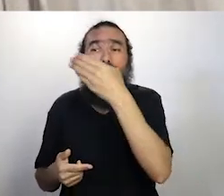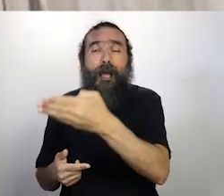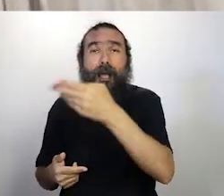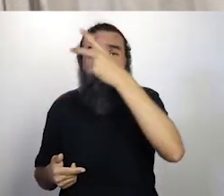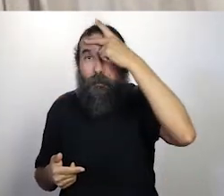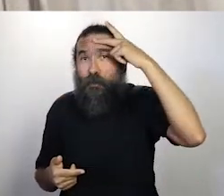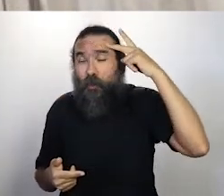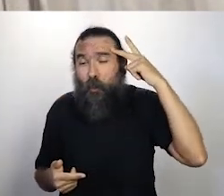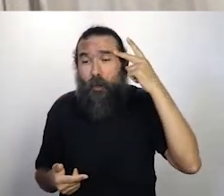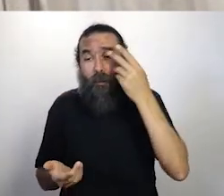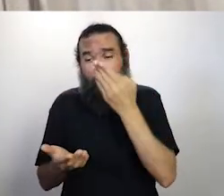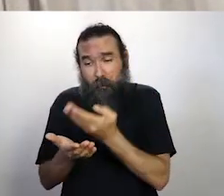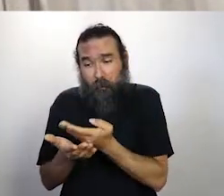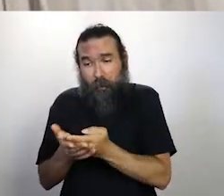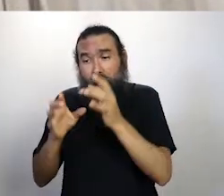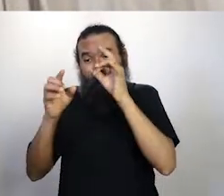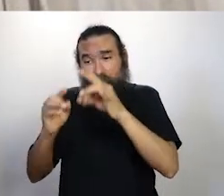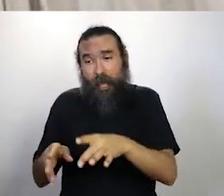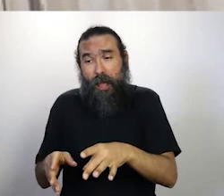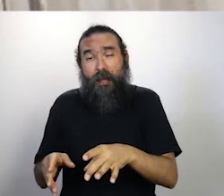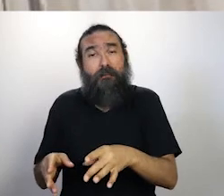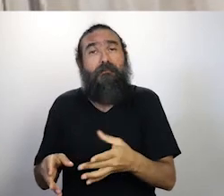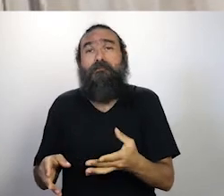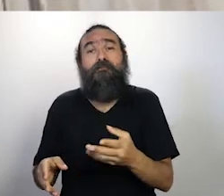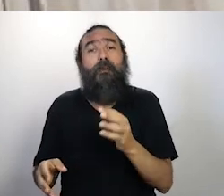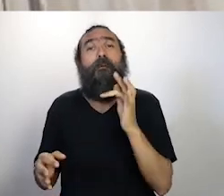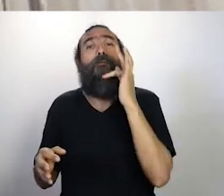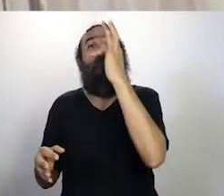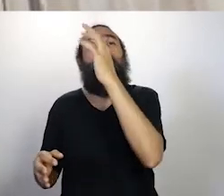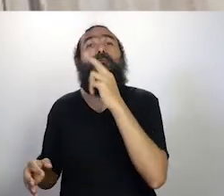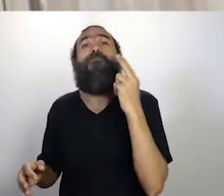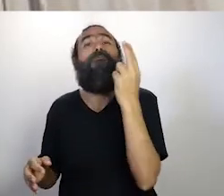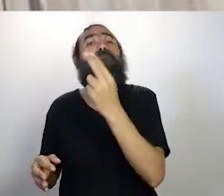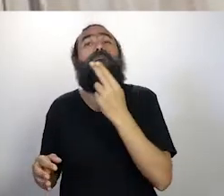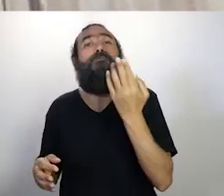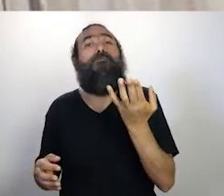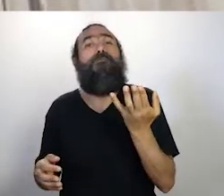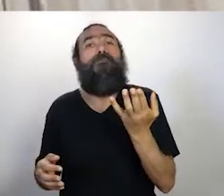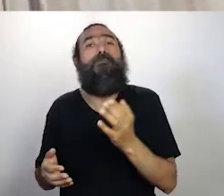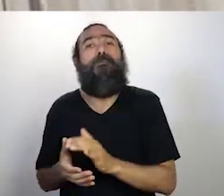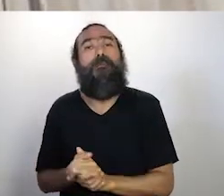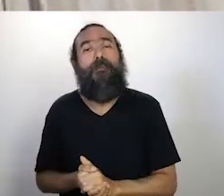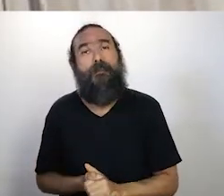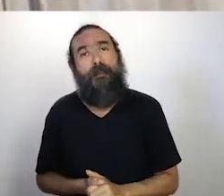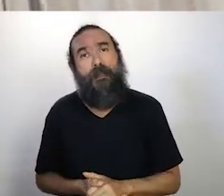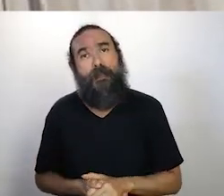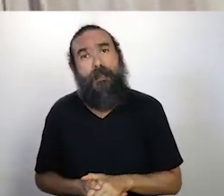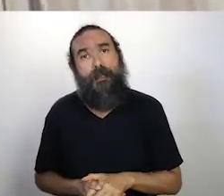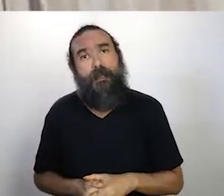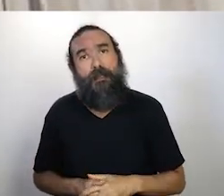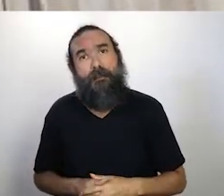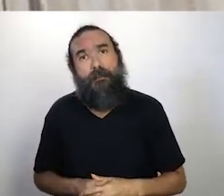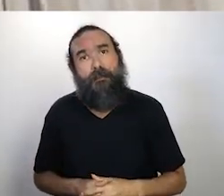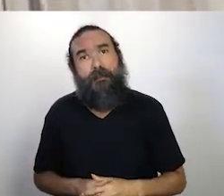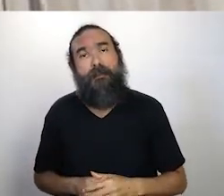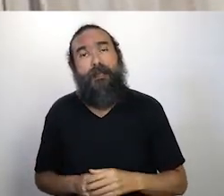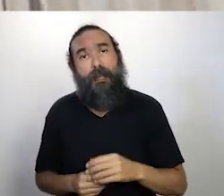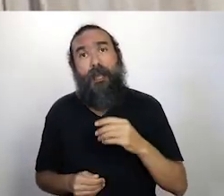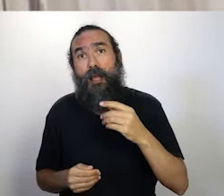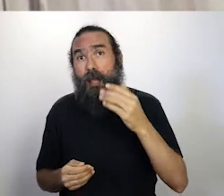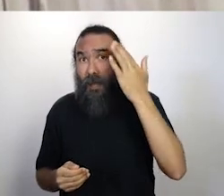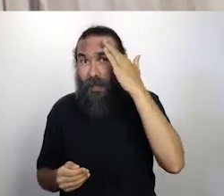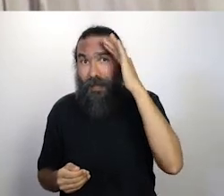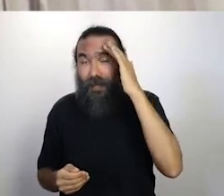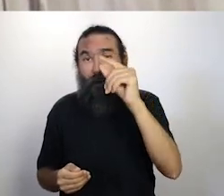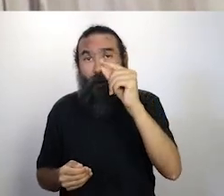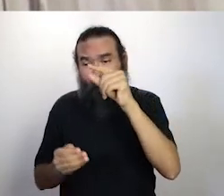em todas as suas potencialidades, né? E que não tem que ser necessariamente estabelecidas por parâmetro de ninguém. Mas uma estimativa que foi apontada por um estudo